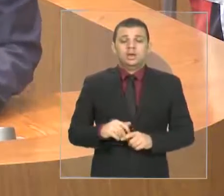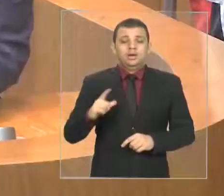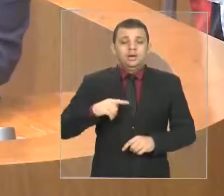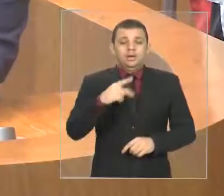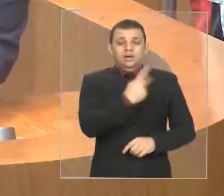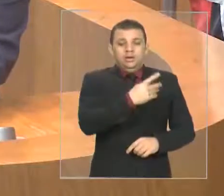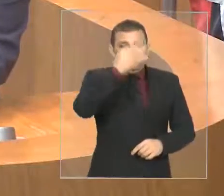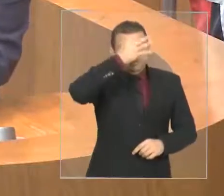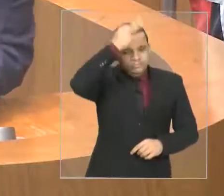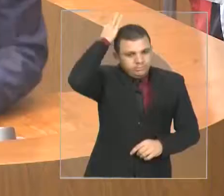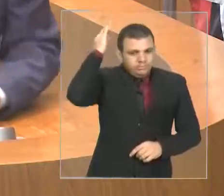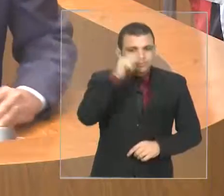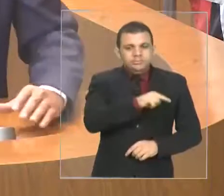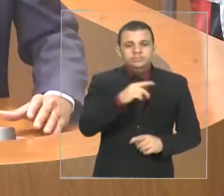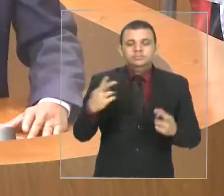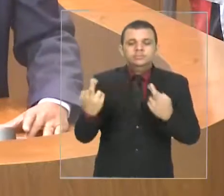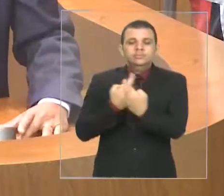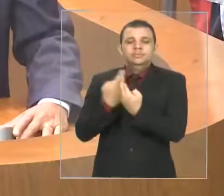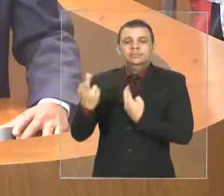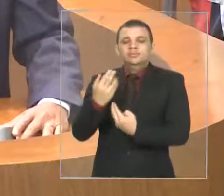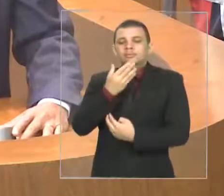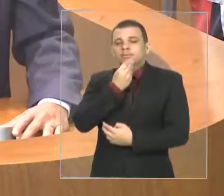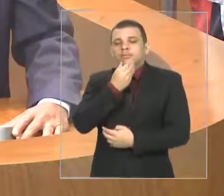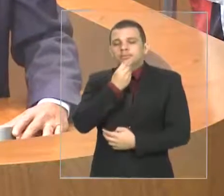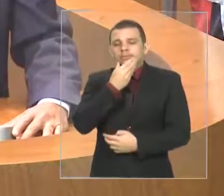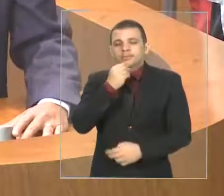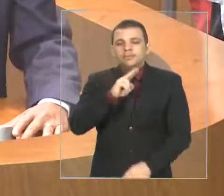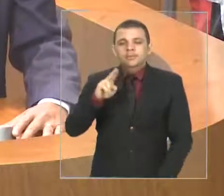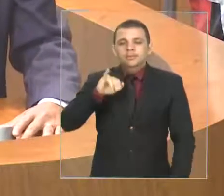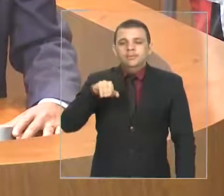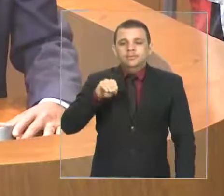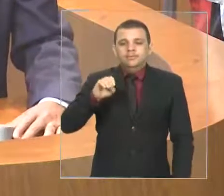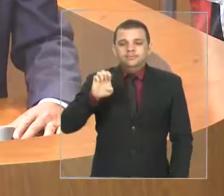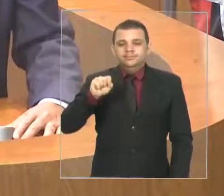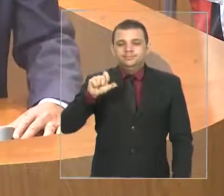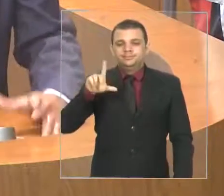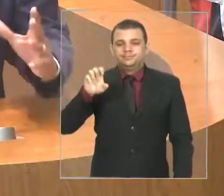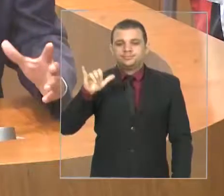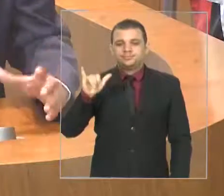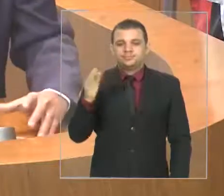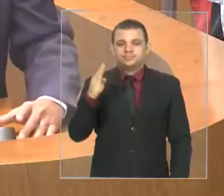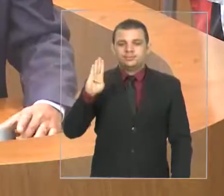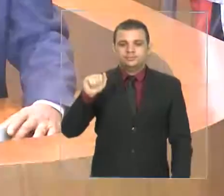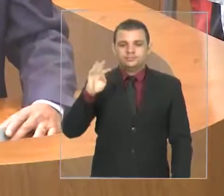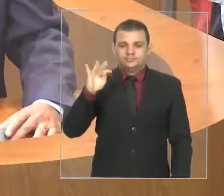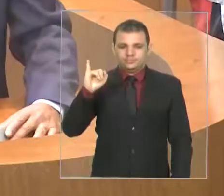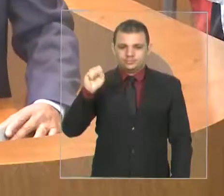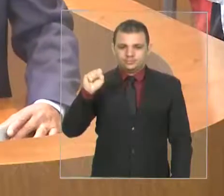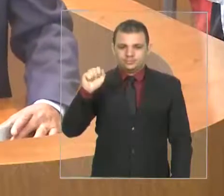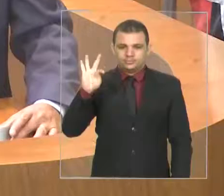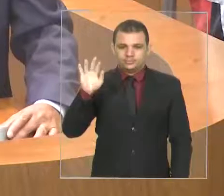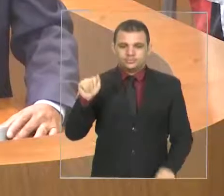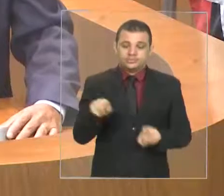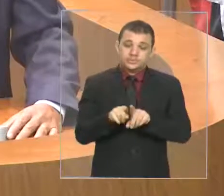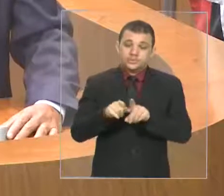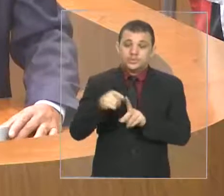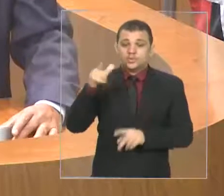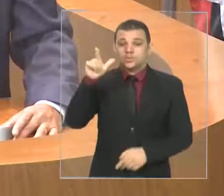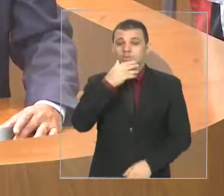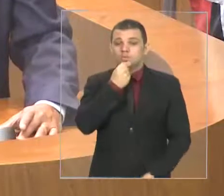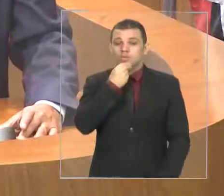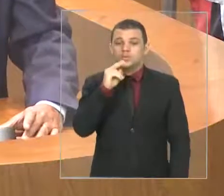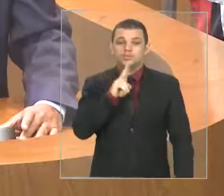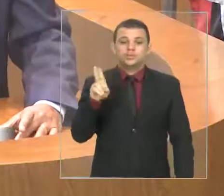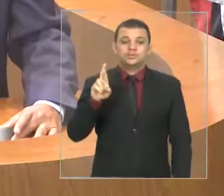Temer com o Joelis Batista e principalmente com Rodrigo Loures, o